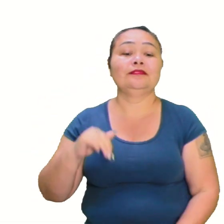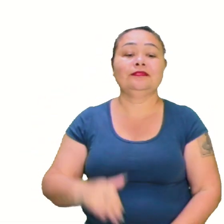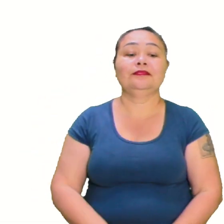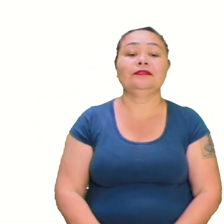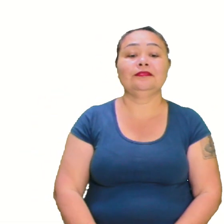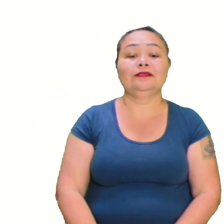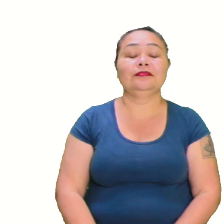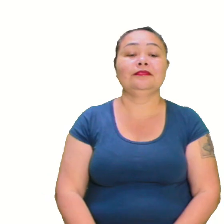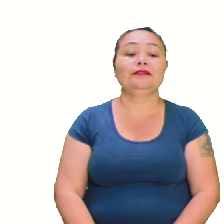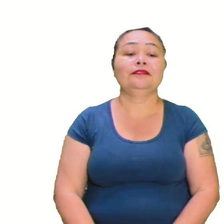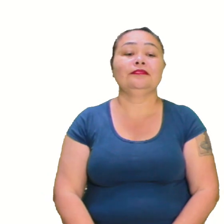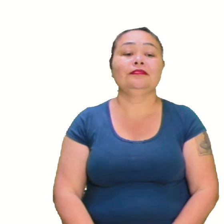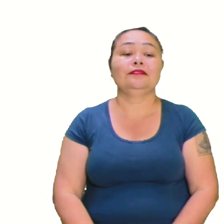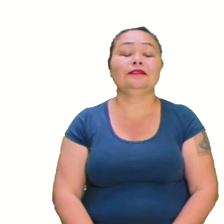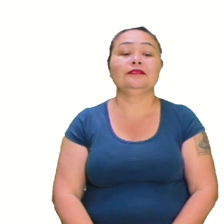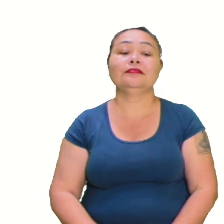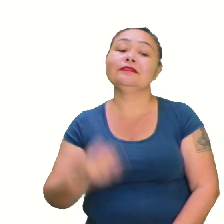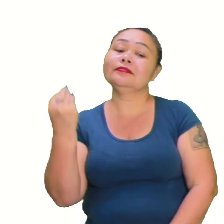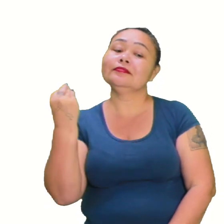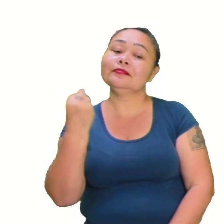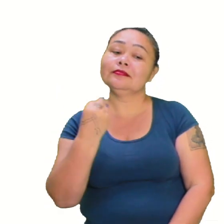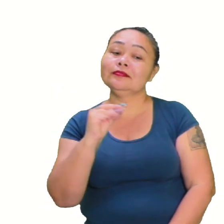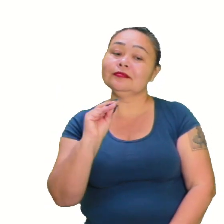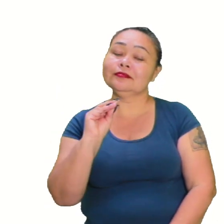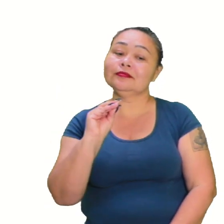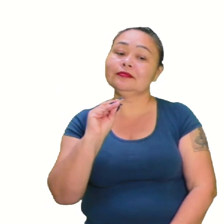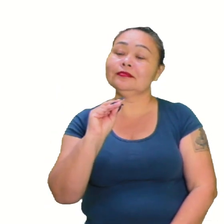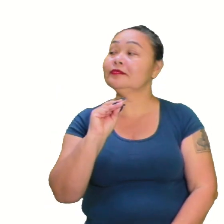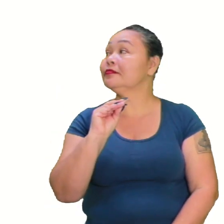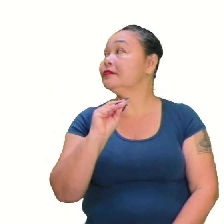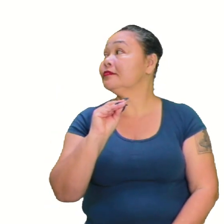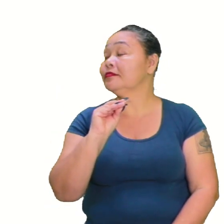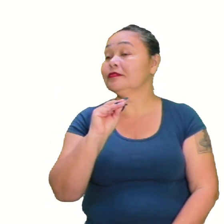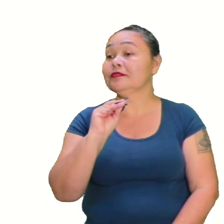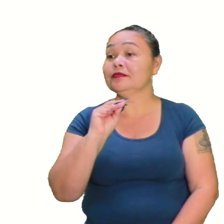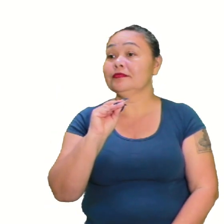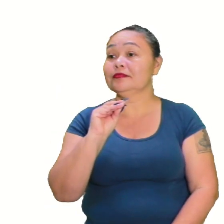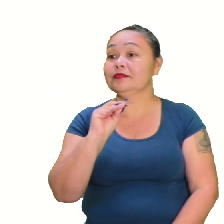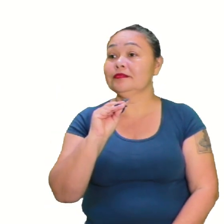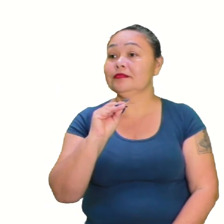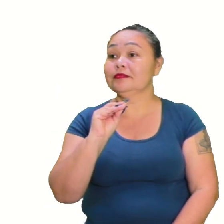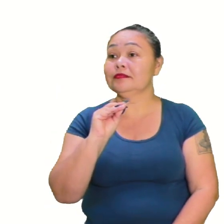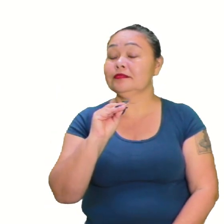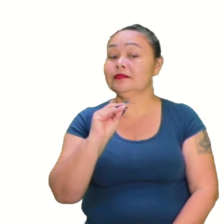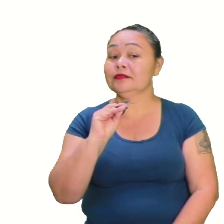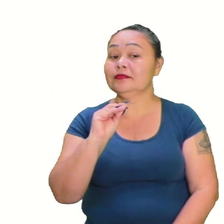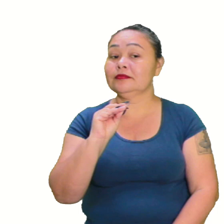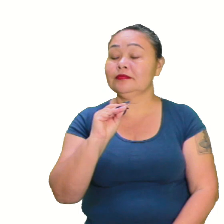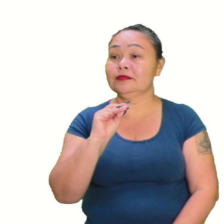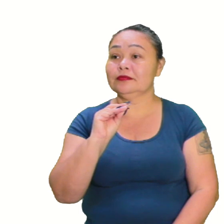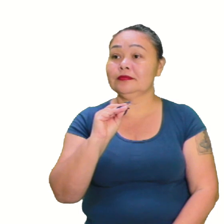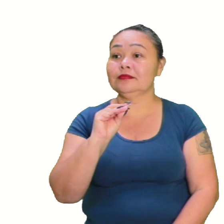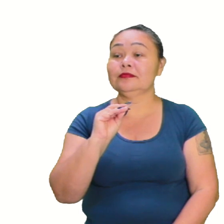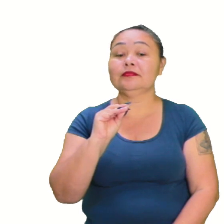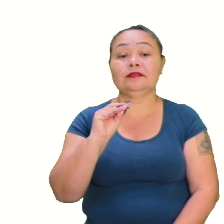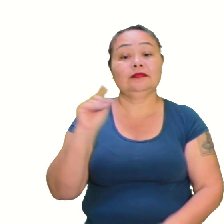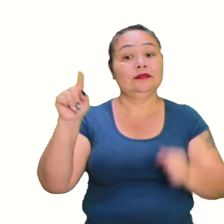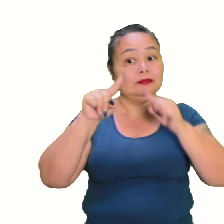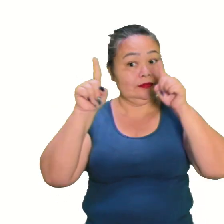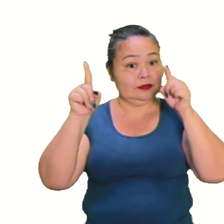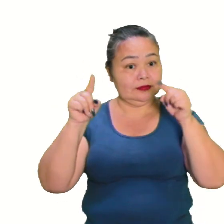números inteiros. Inteiros, eu vou colocar no parêntese. Isso,